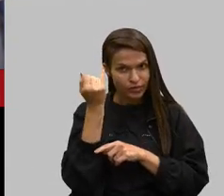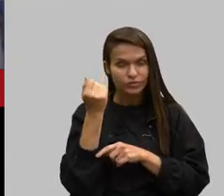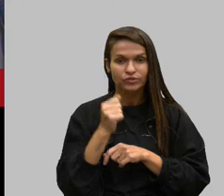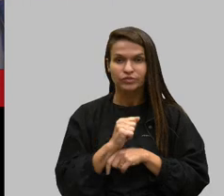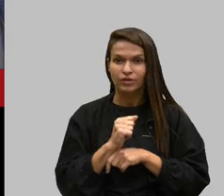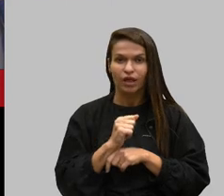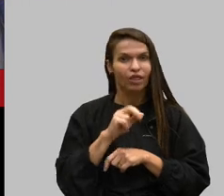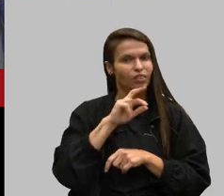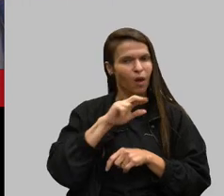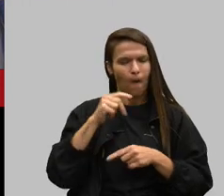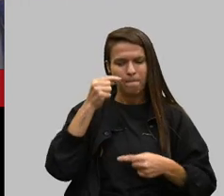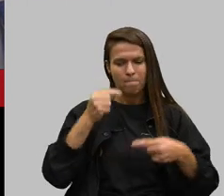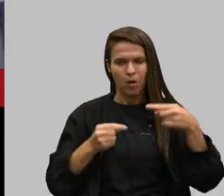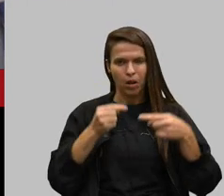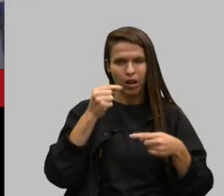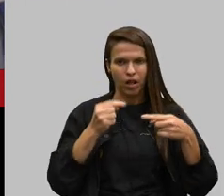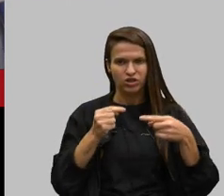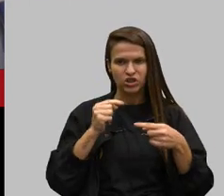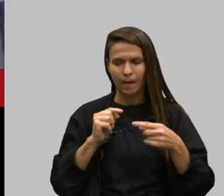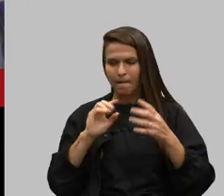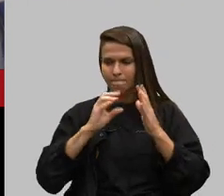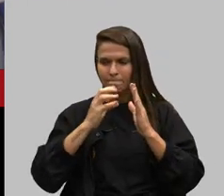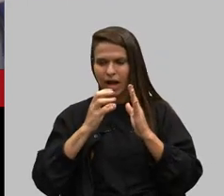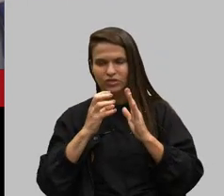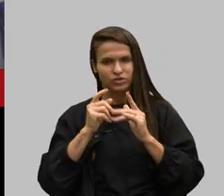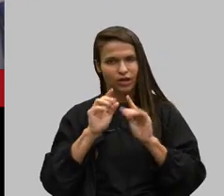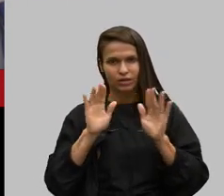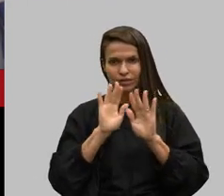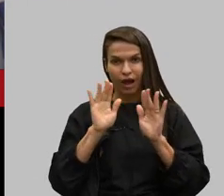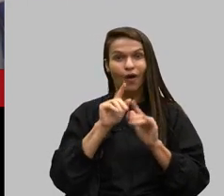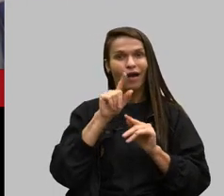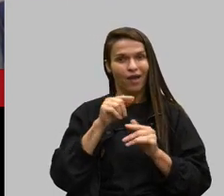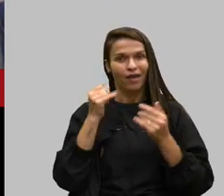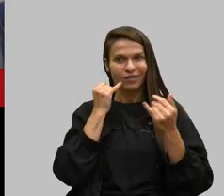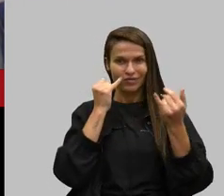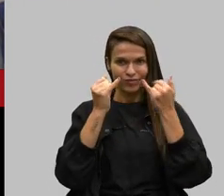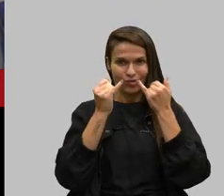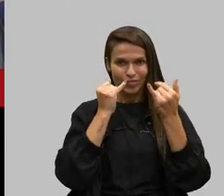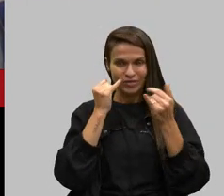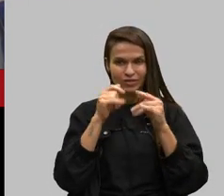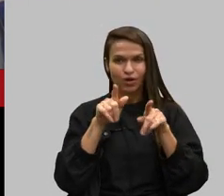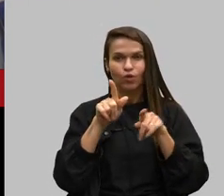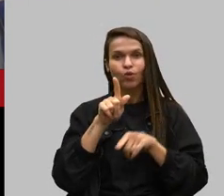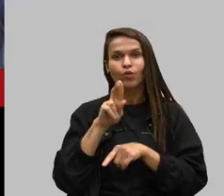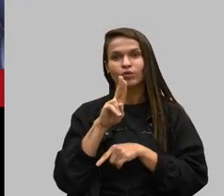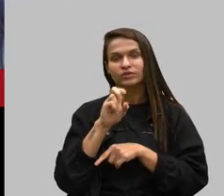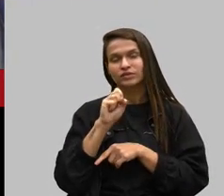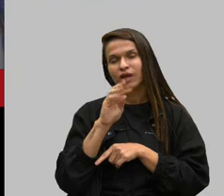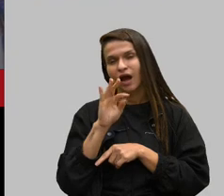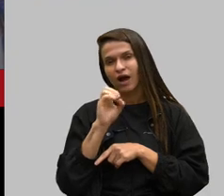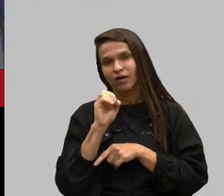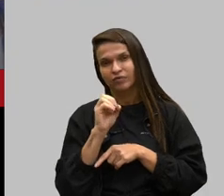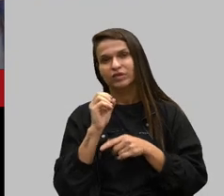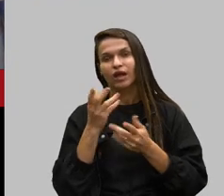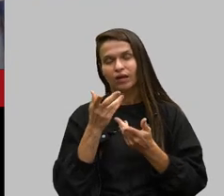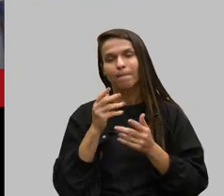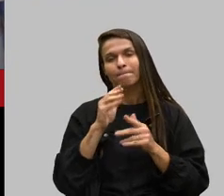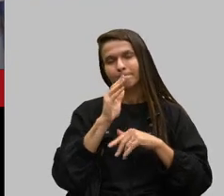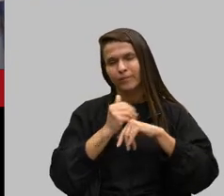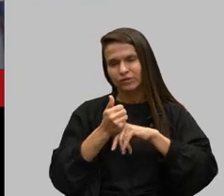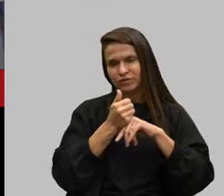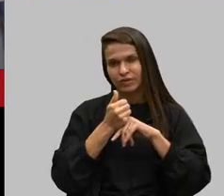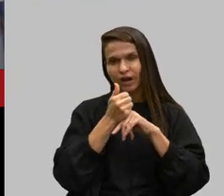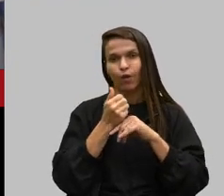política partidária é informação mesma coisa Gustavo você diz que tem profissionais qualificados preparados para